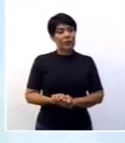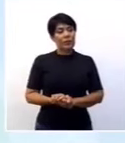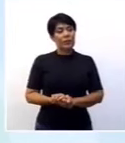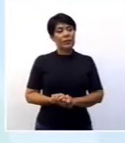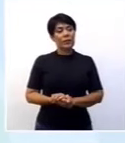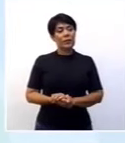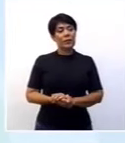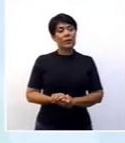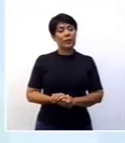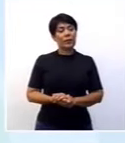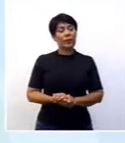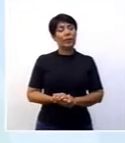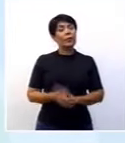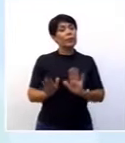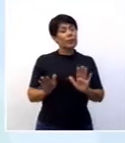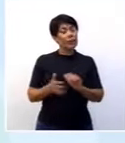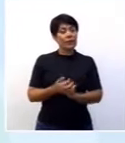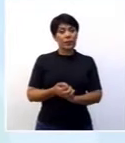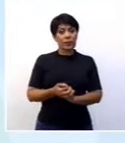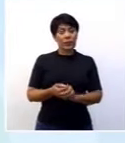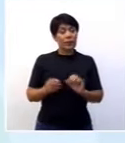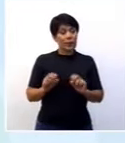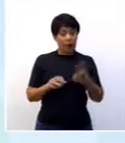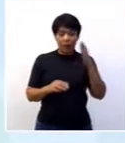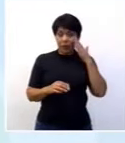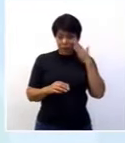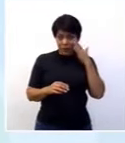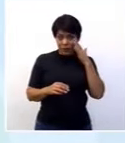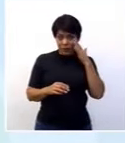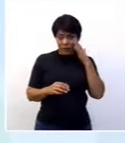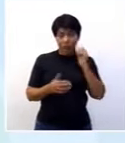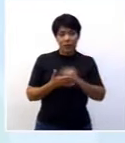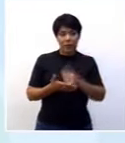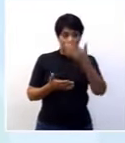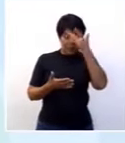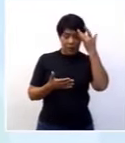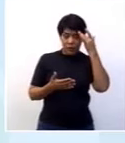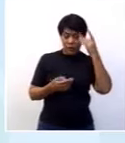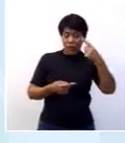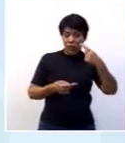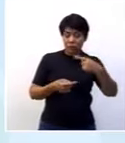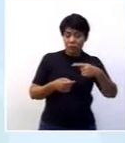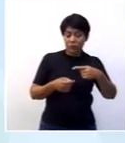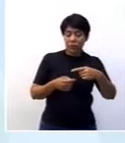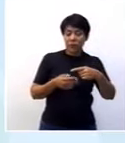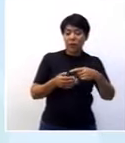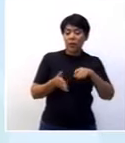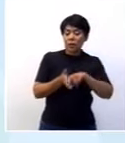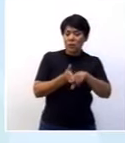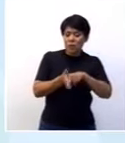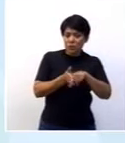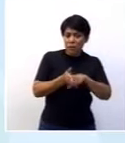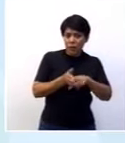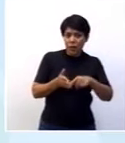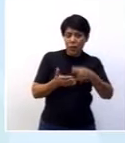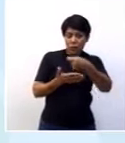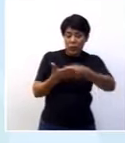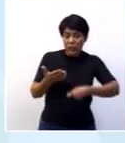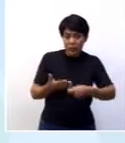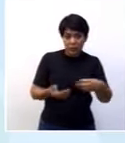Bom, então entendemos essa questão de trabalhar o texto na sua modernidade. A modernidade, então,